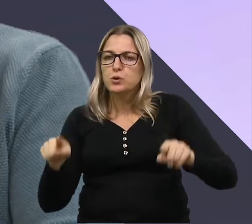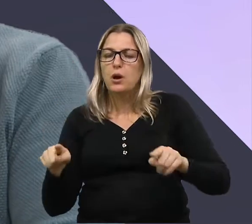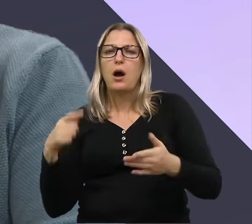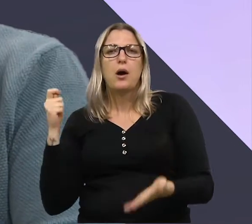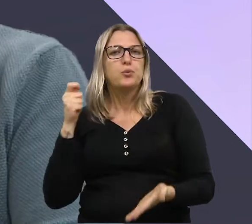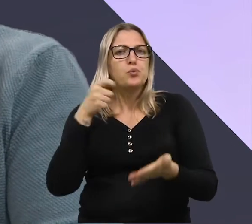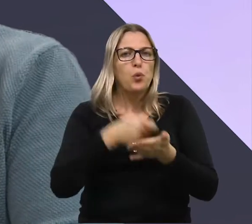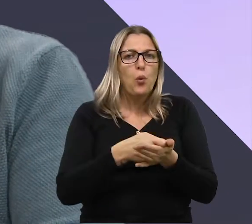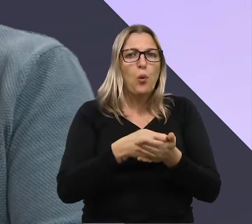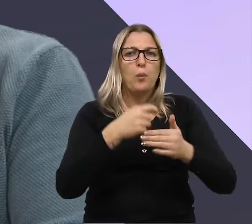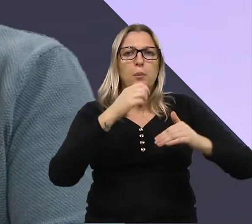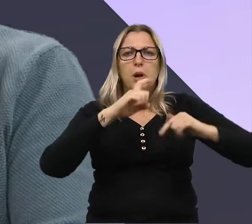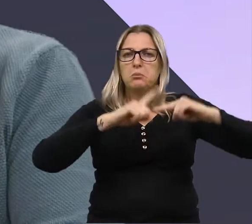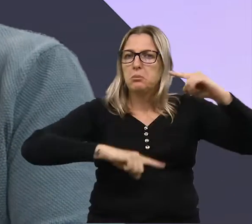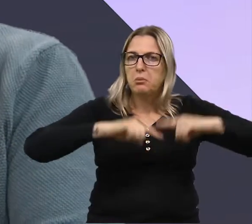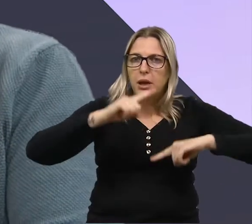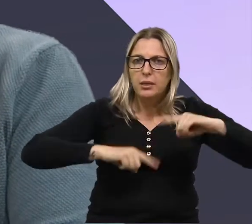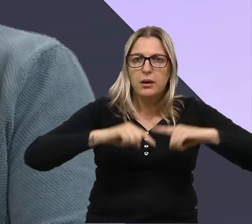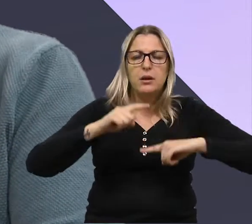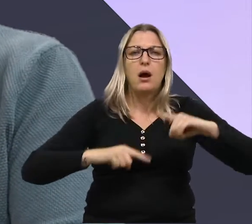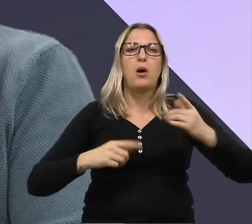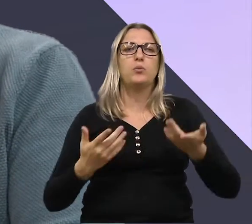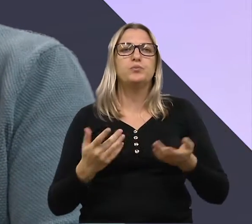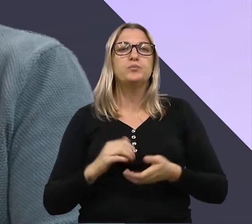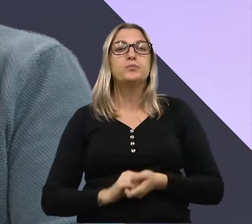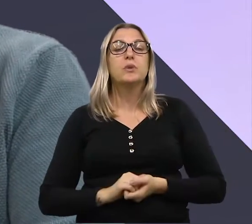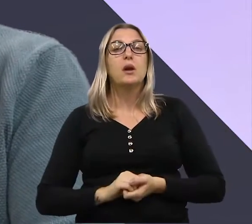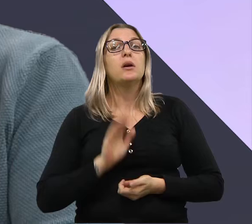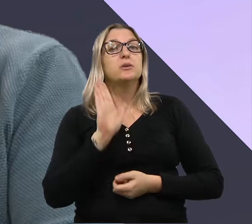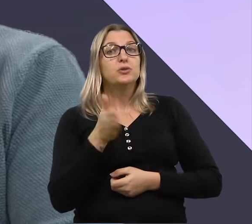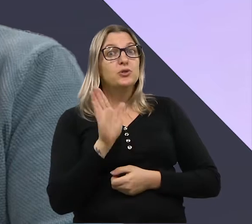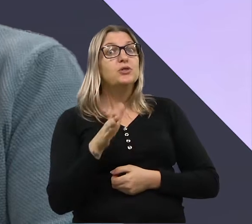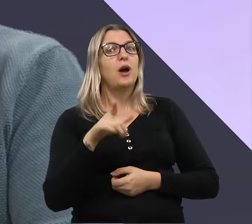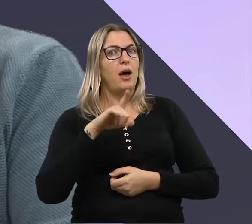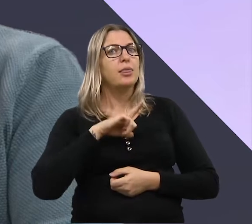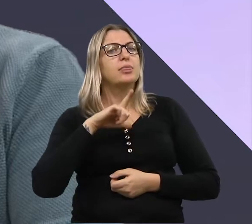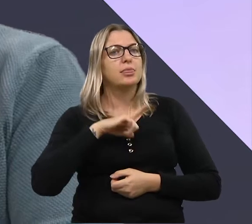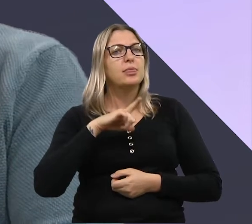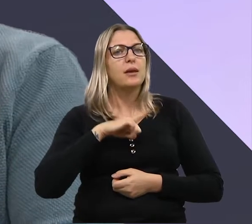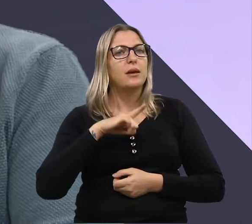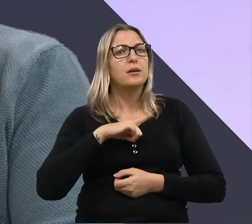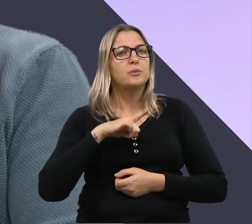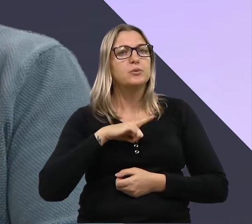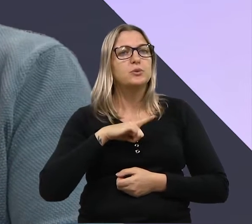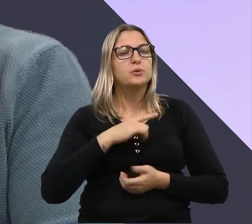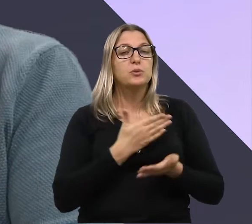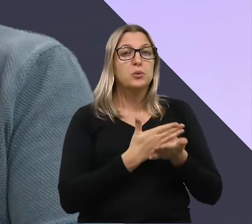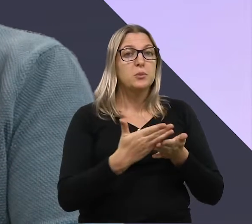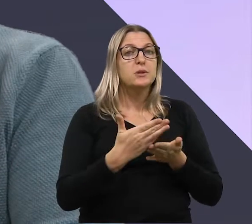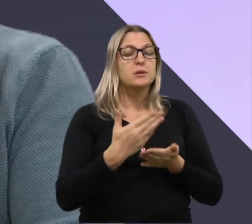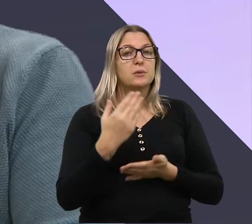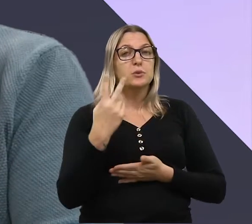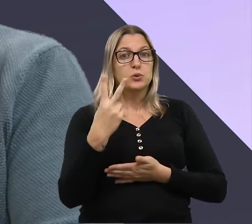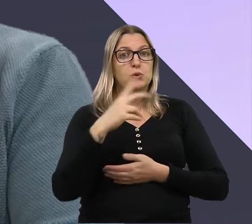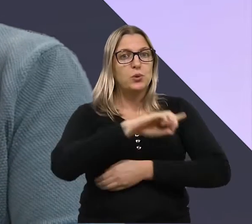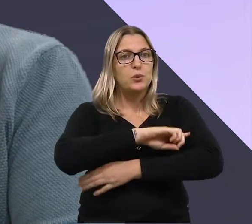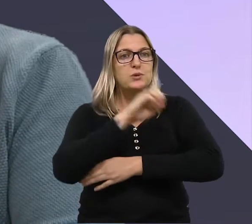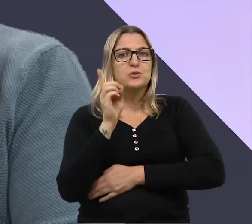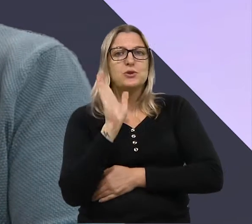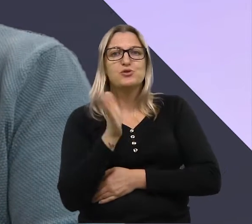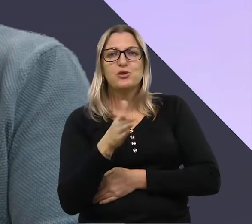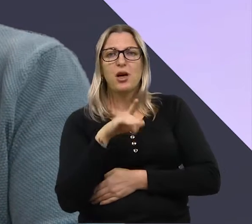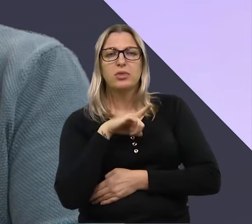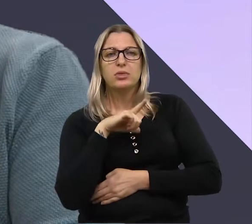maneira que eu entender é justamente para facilitar e para nossa surpresa nós já temos assim hoje nós iniciamos a dois é